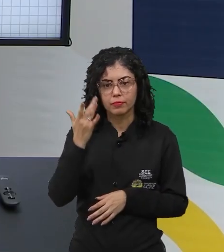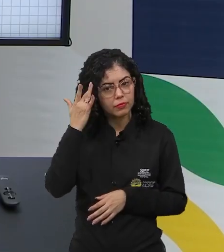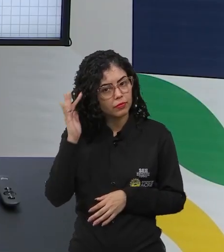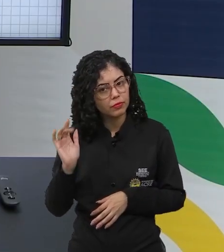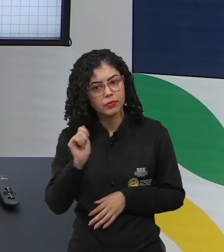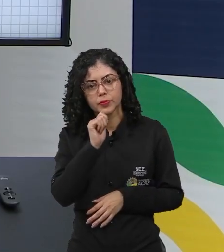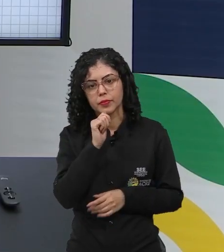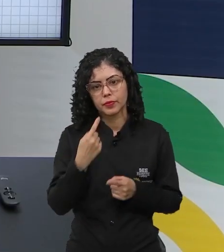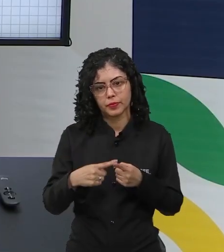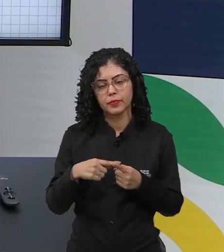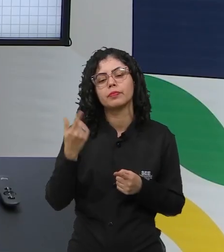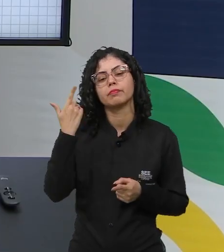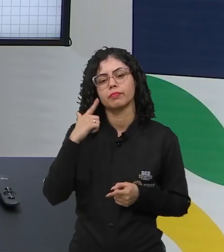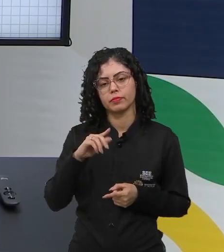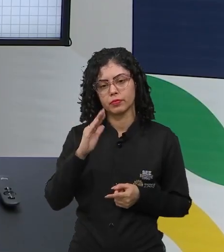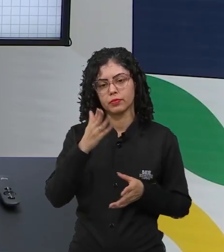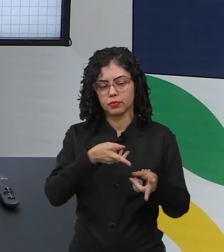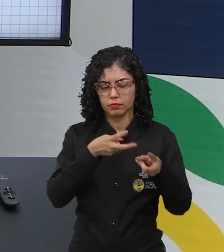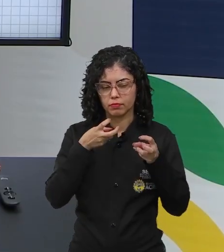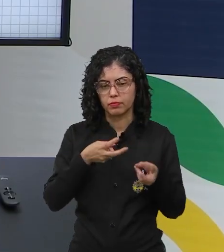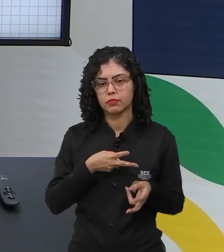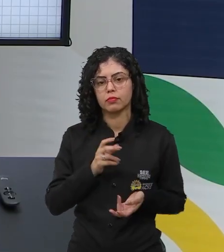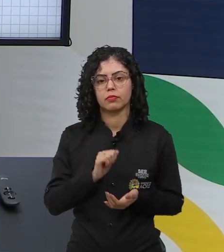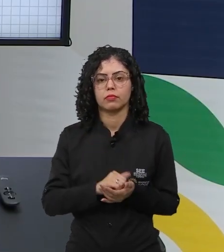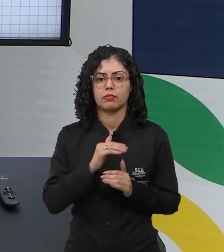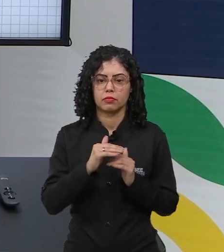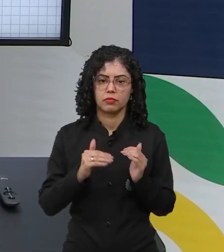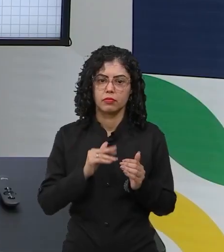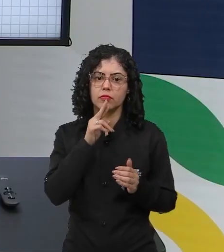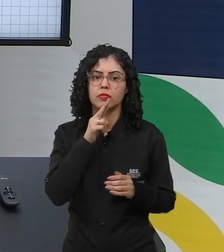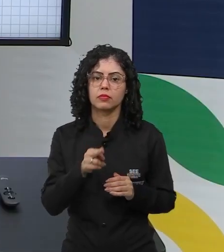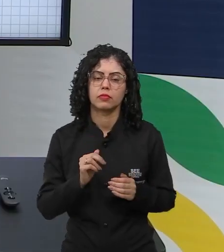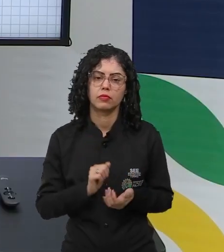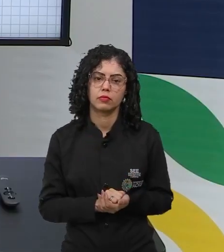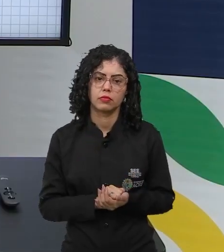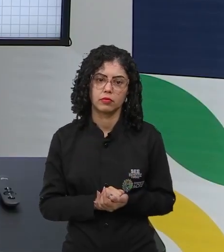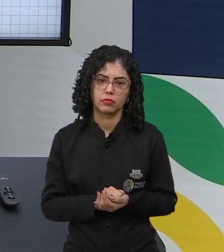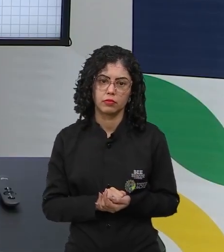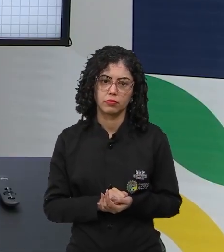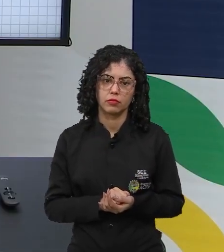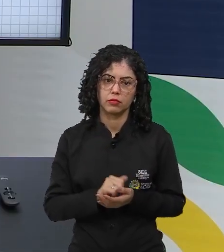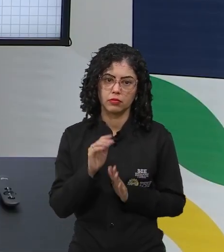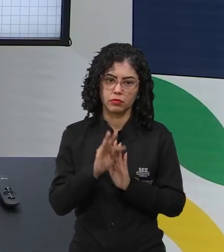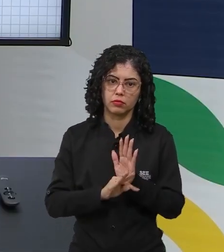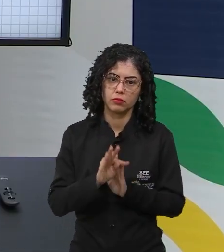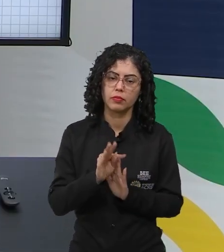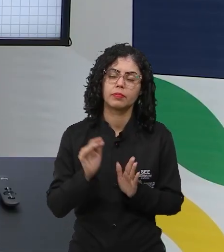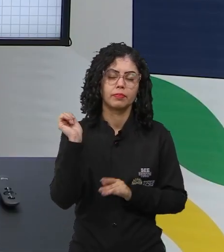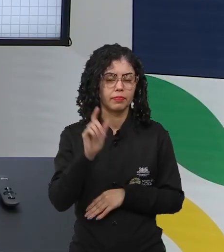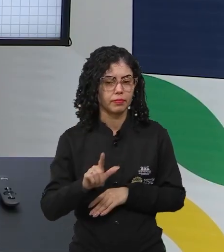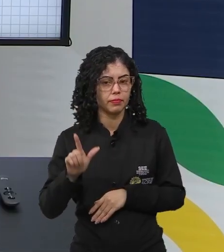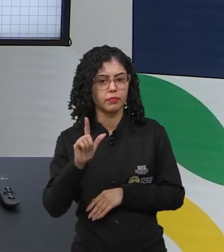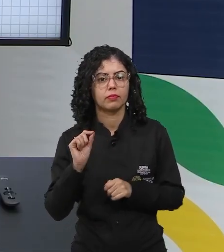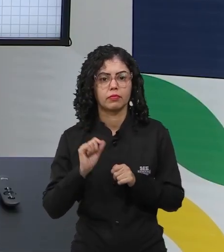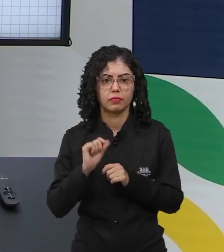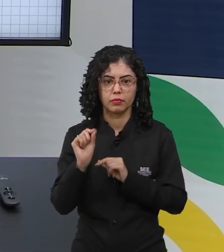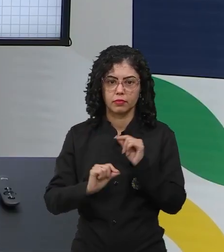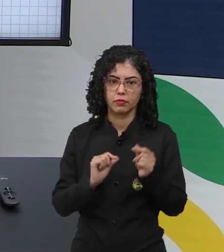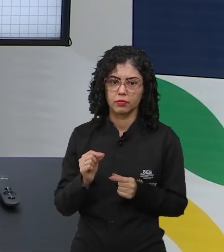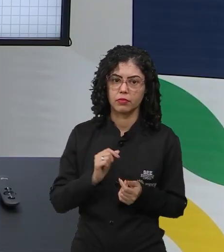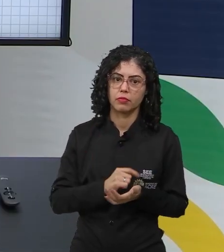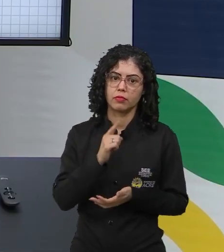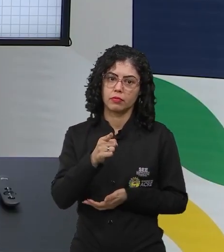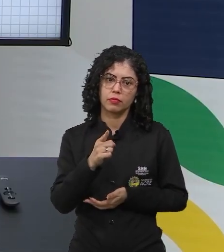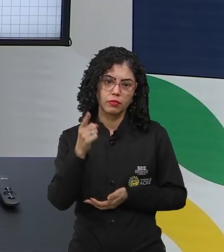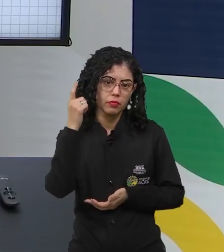já conseguiria ali resolver todos os dilemas ali do texto. E o texto literário, ele quer fazer o quê? Quer fazer